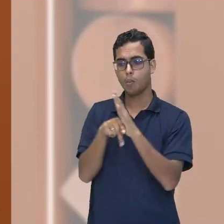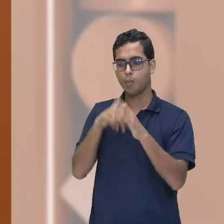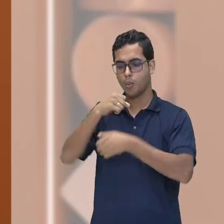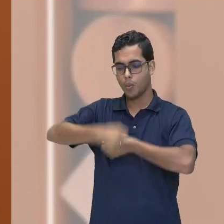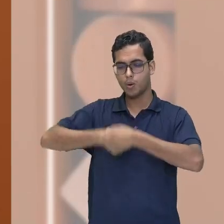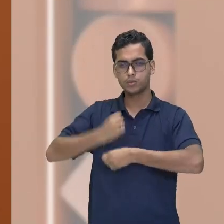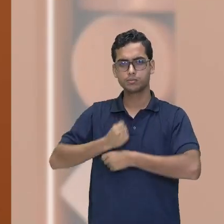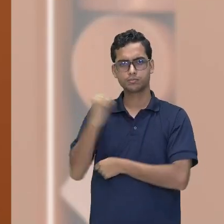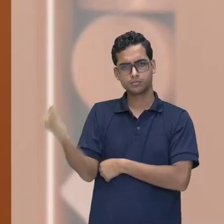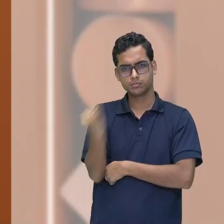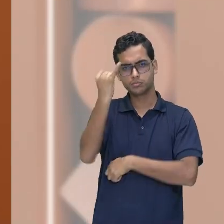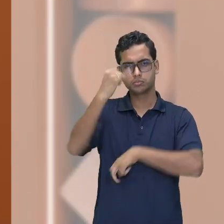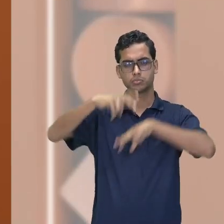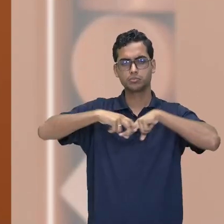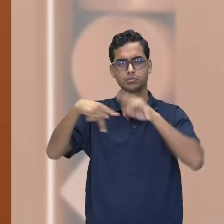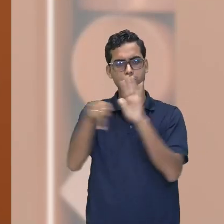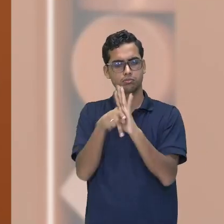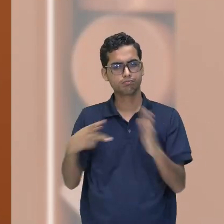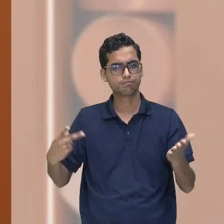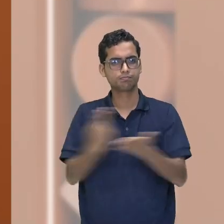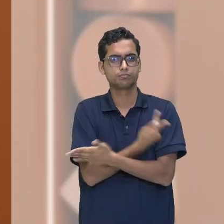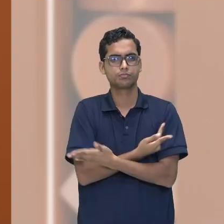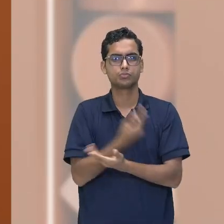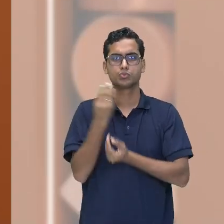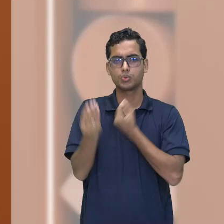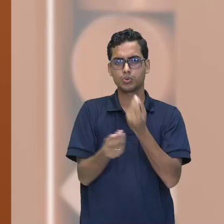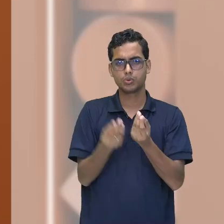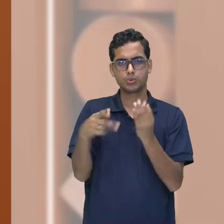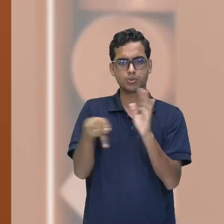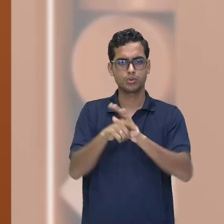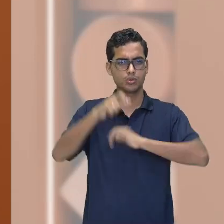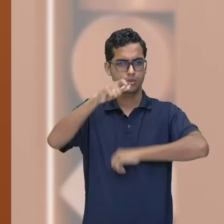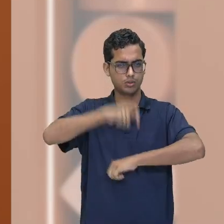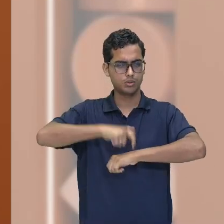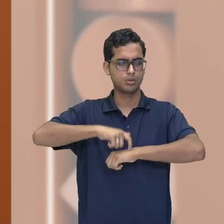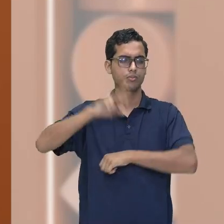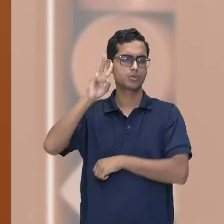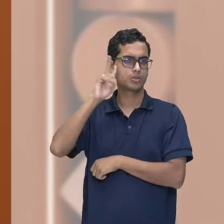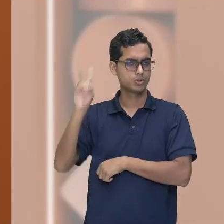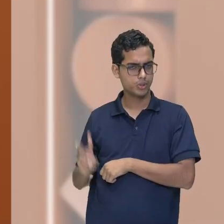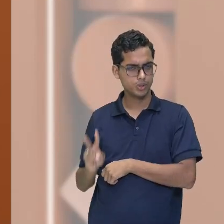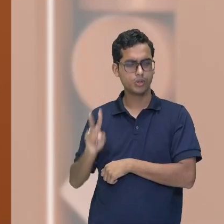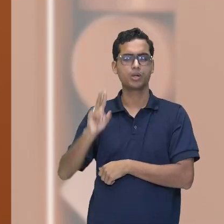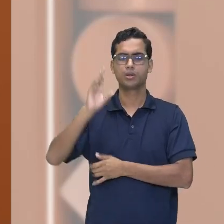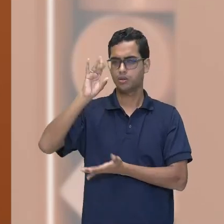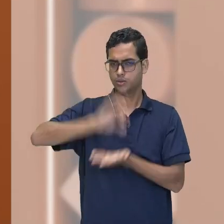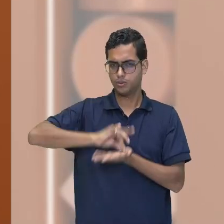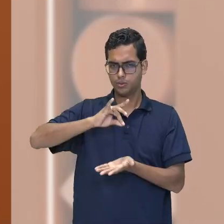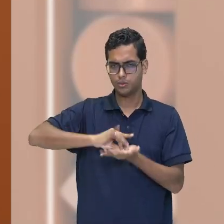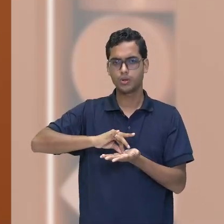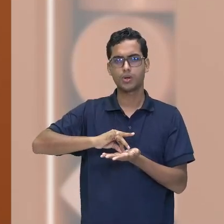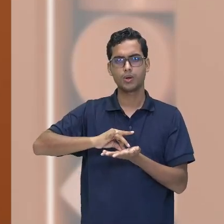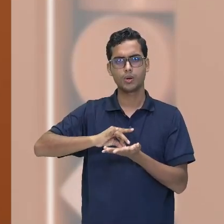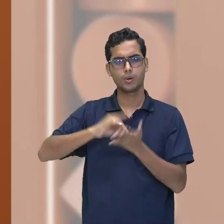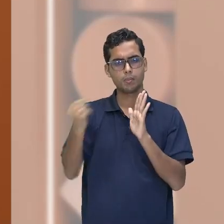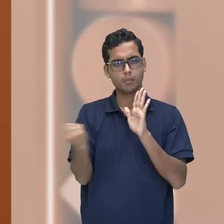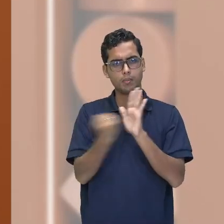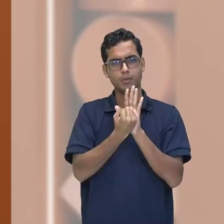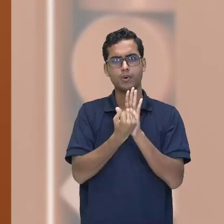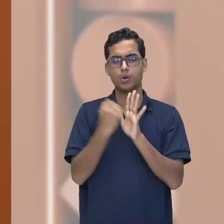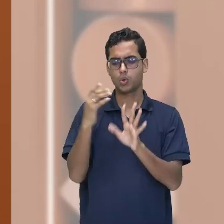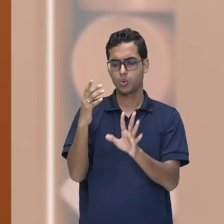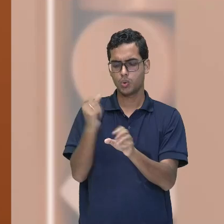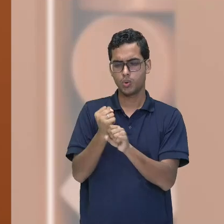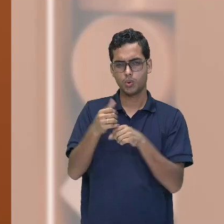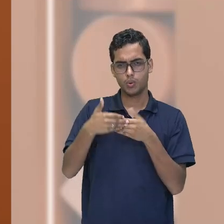por conta do evento que aconteceu, é o chamado tempo histórico, sendo utilizado como forma de marco de contagem